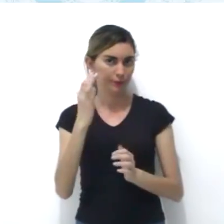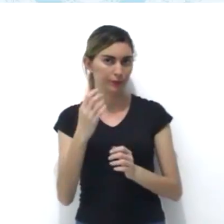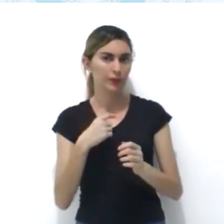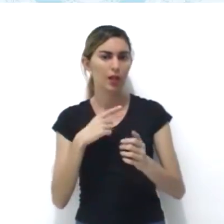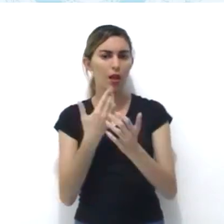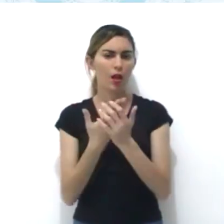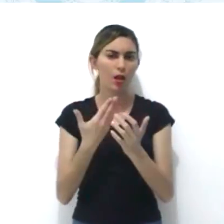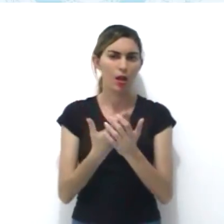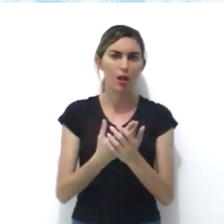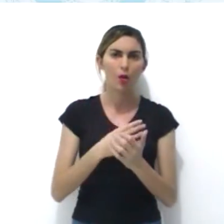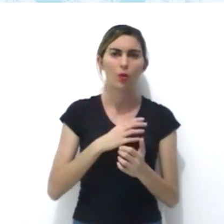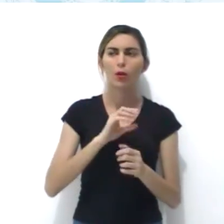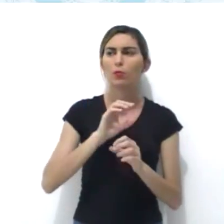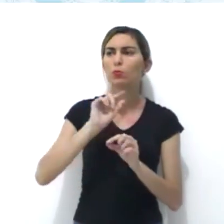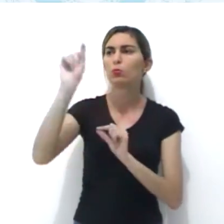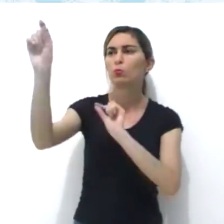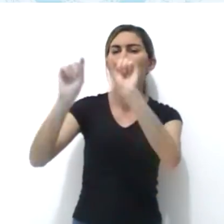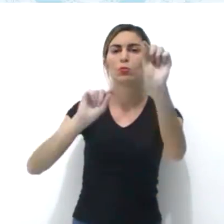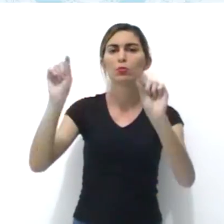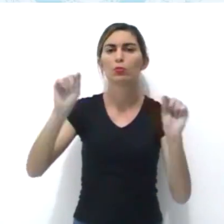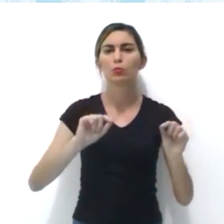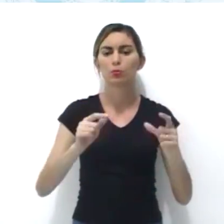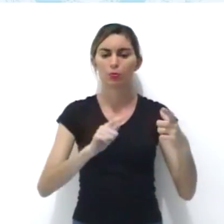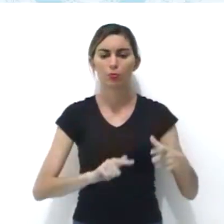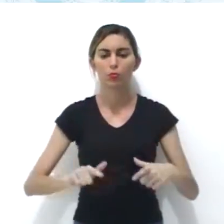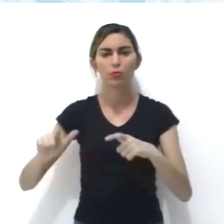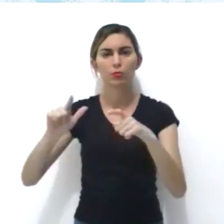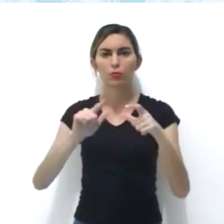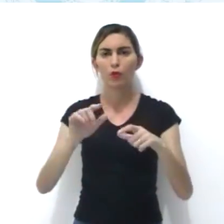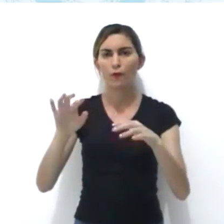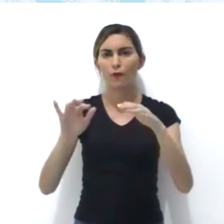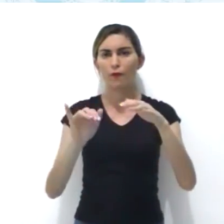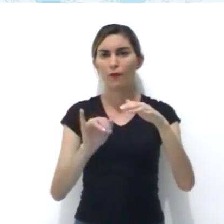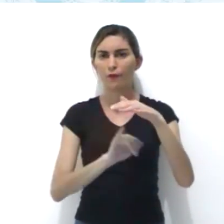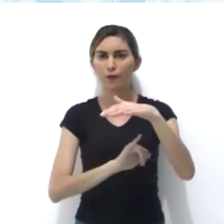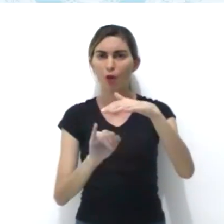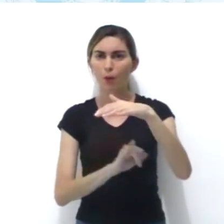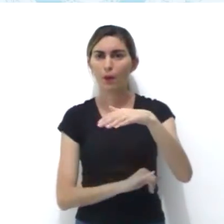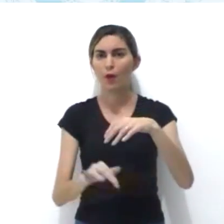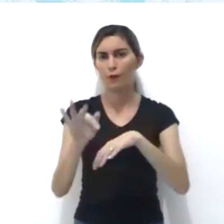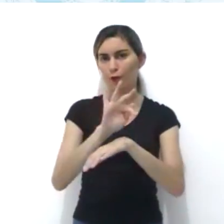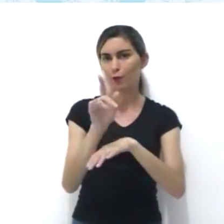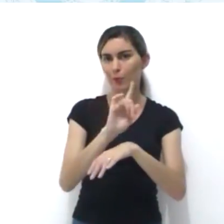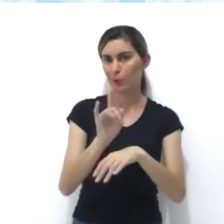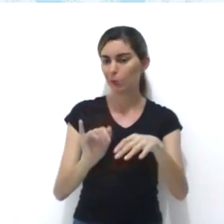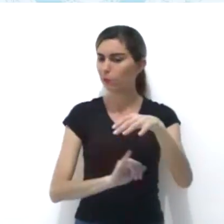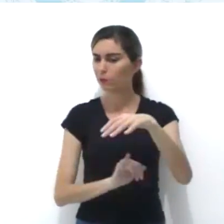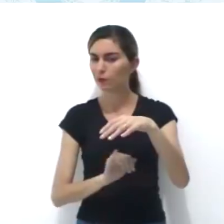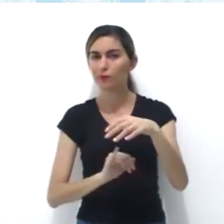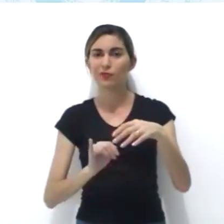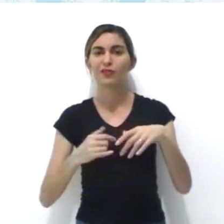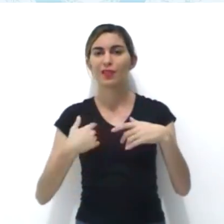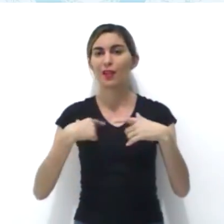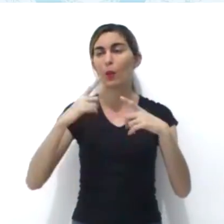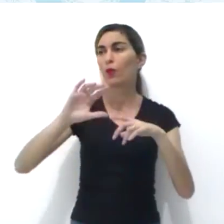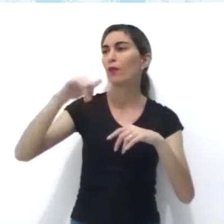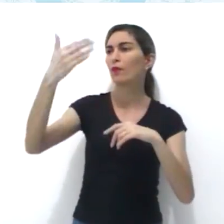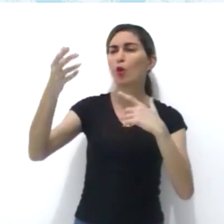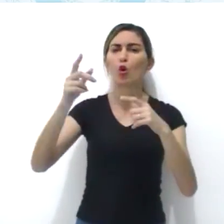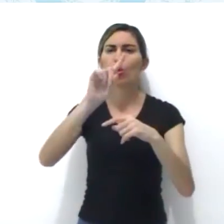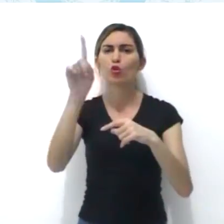clube ter as aulas de campo, as atividades de campo, em espaços não formais de aprendizagem, como a gente chama. Um